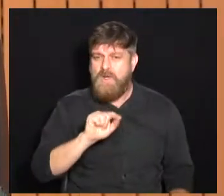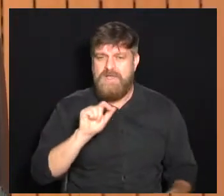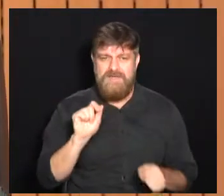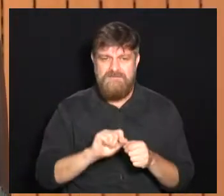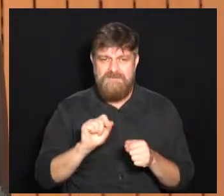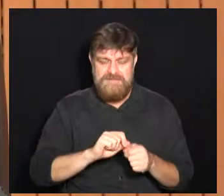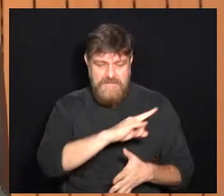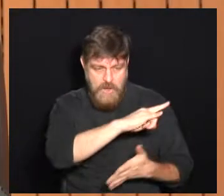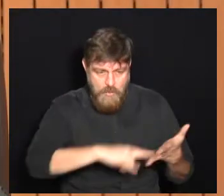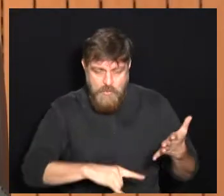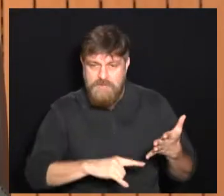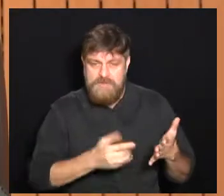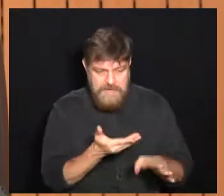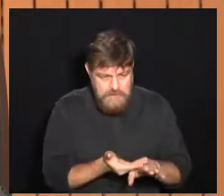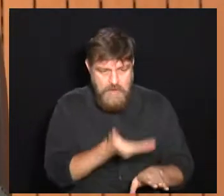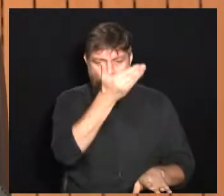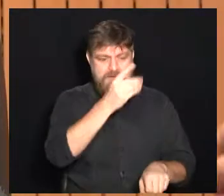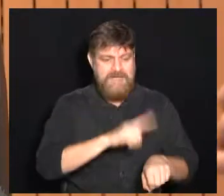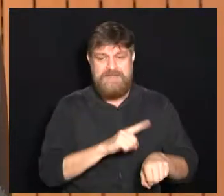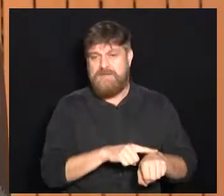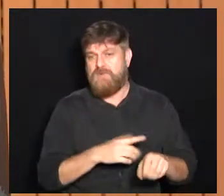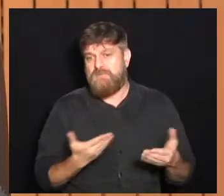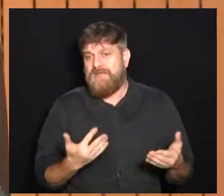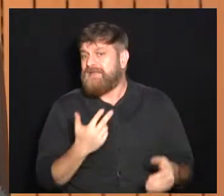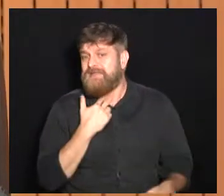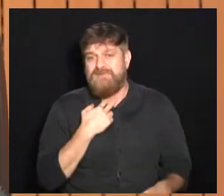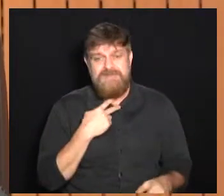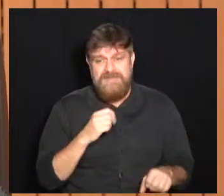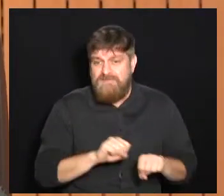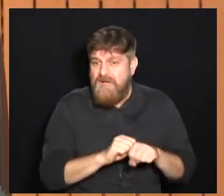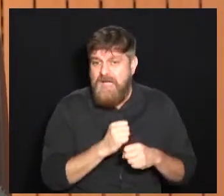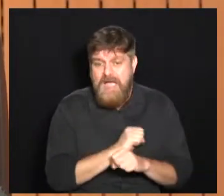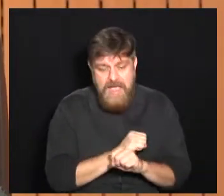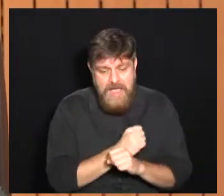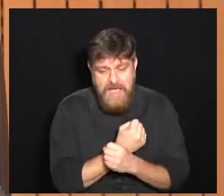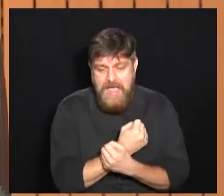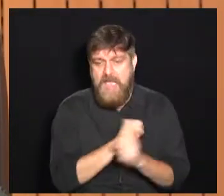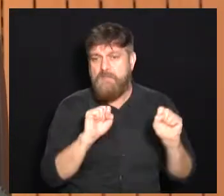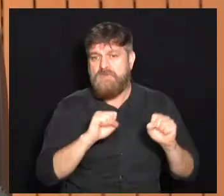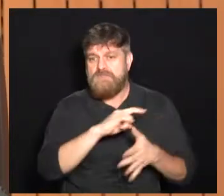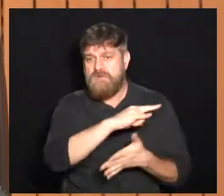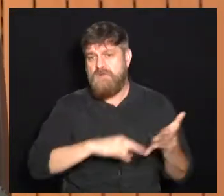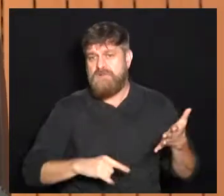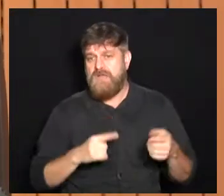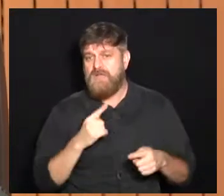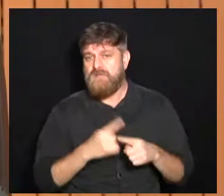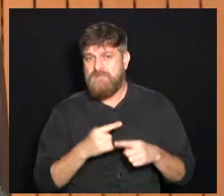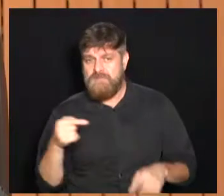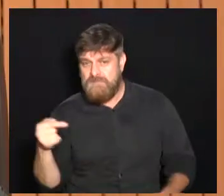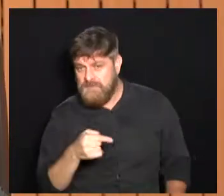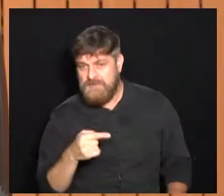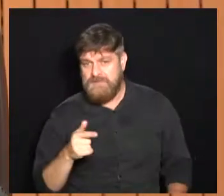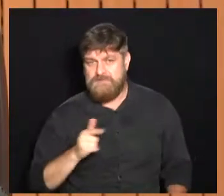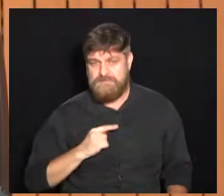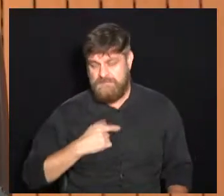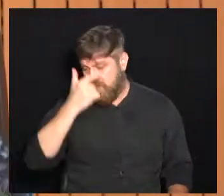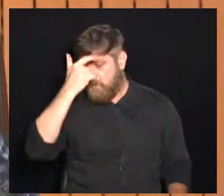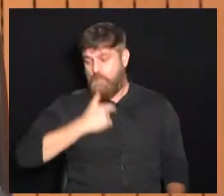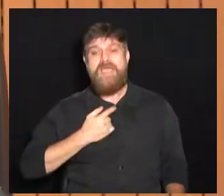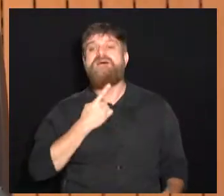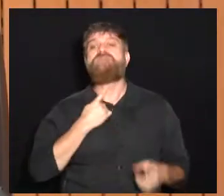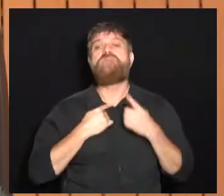prorrogar o contrato. Não foi possível prorrogar o contrato. Isso independe de